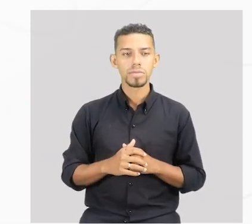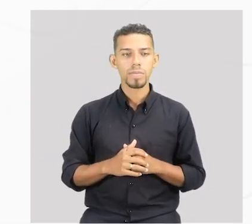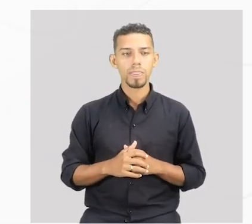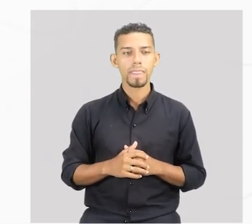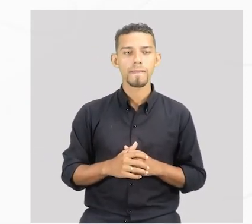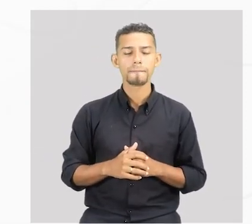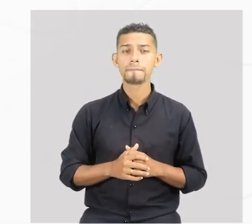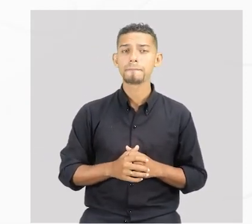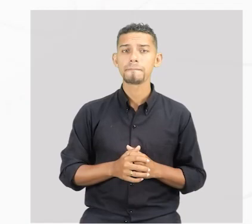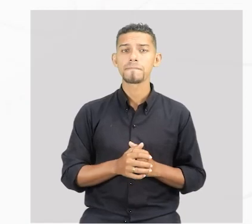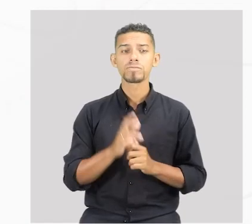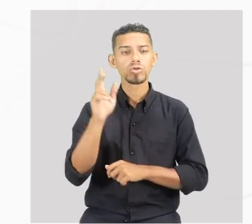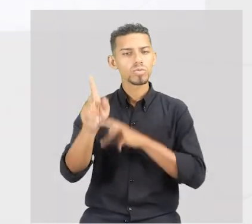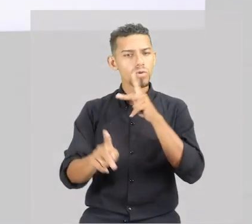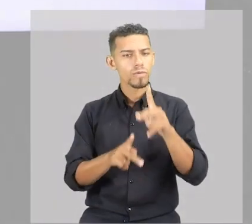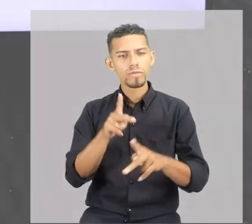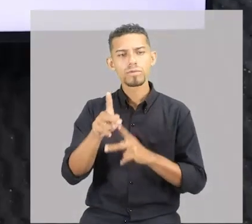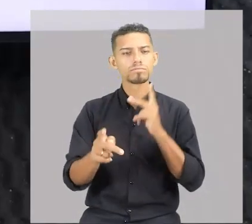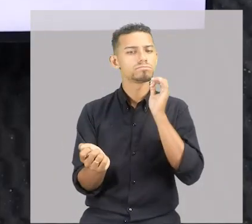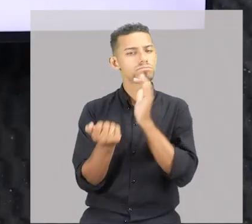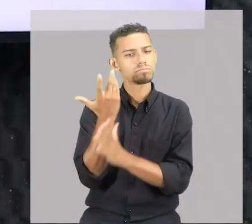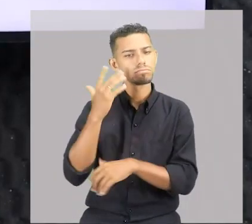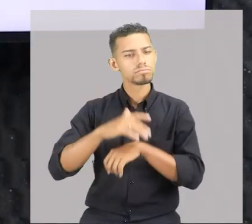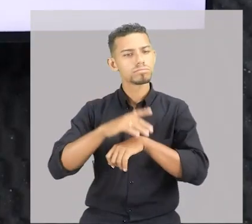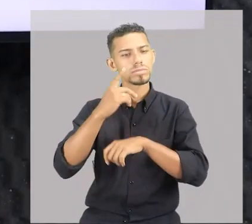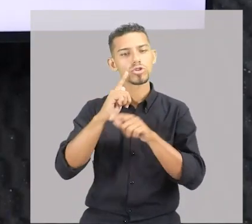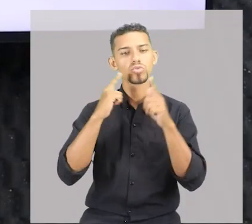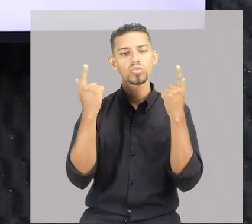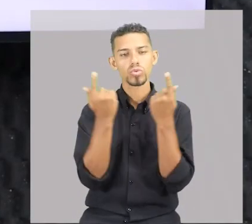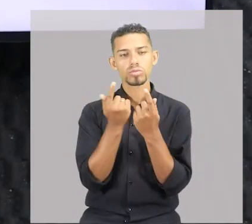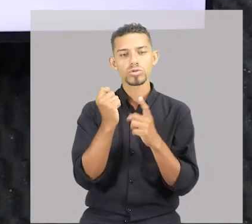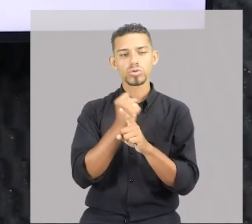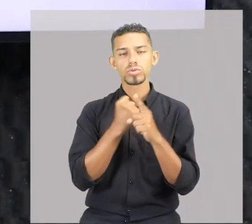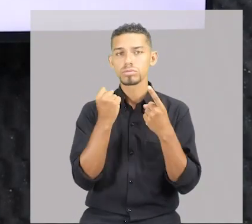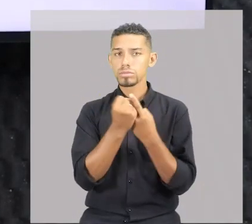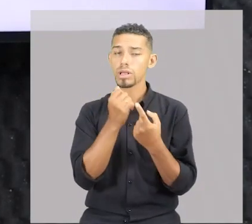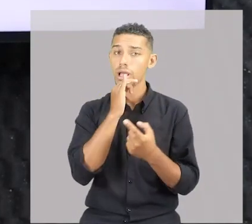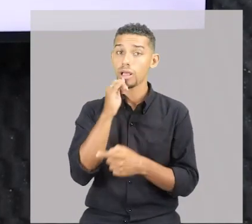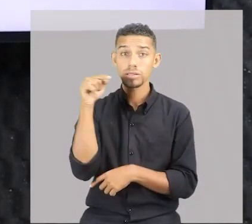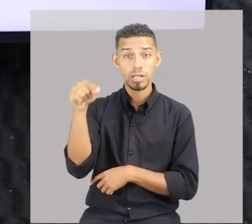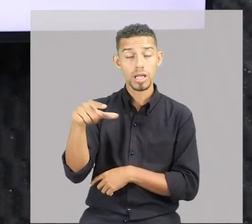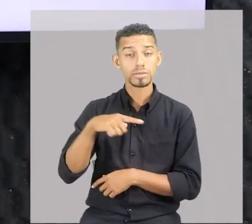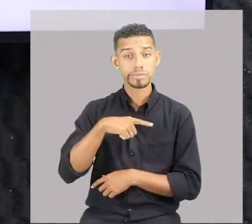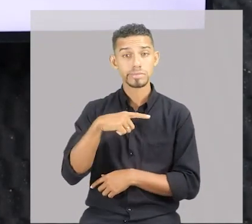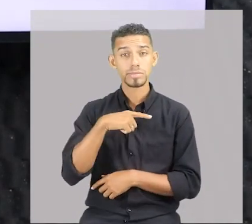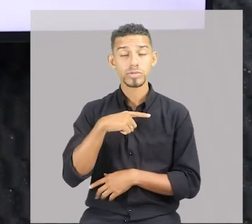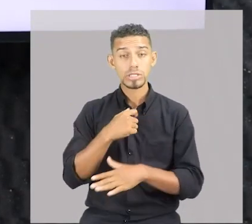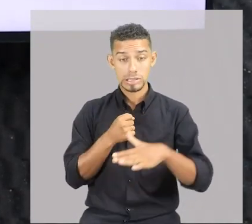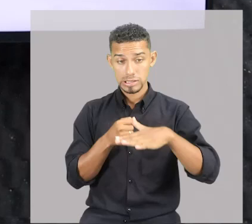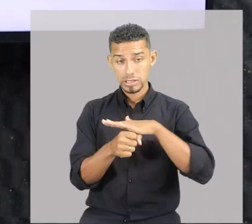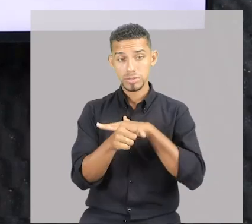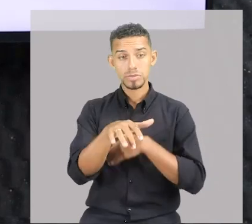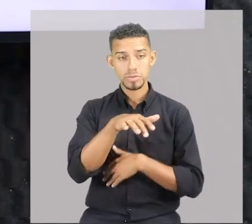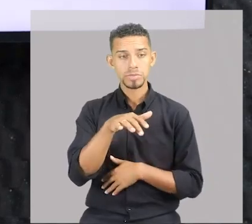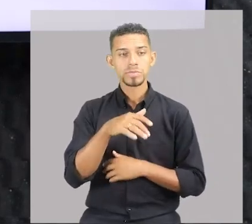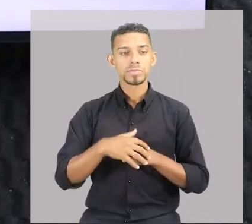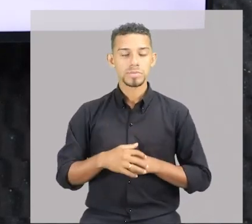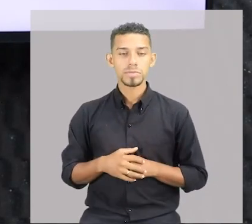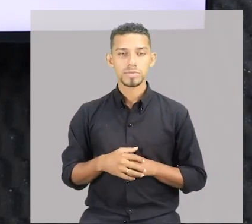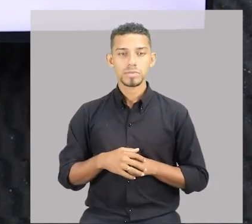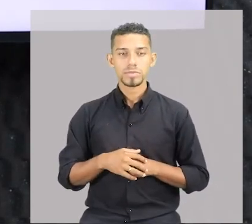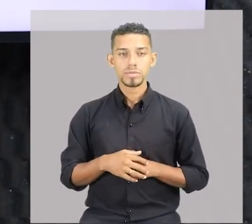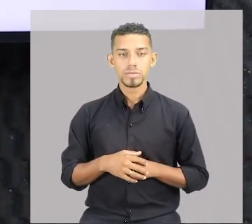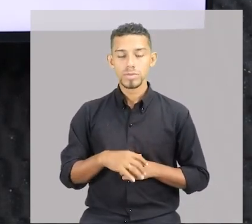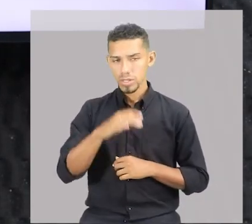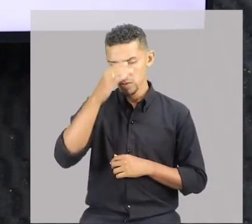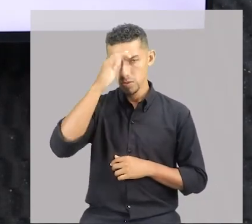mesmo do povão, originária daquele grupo social que está ali inserida, certo? Então, olha só, a